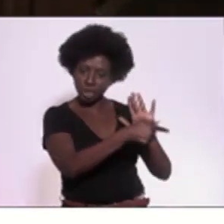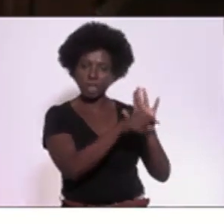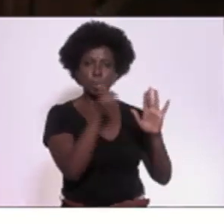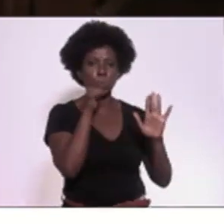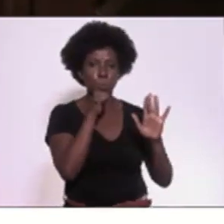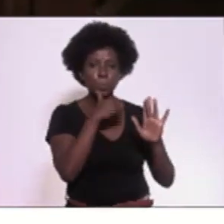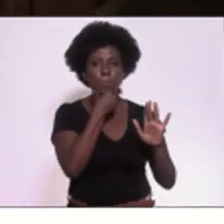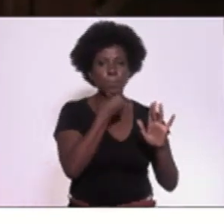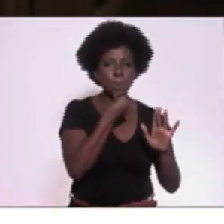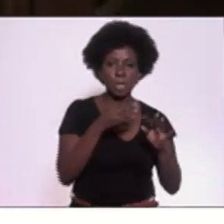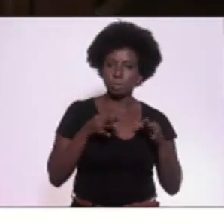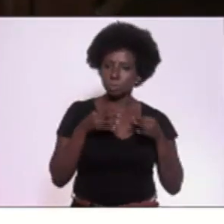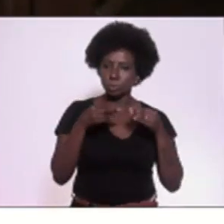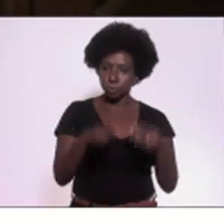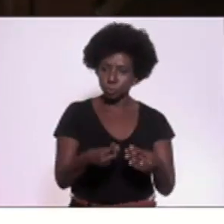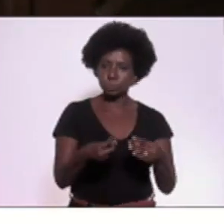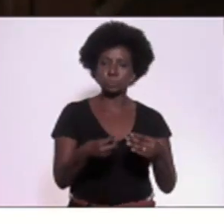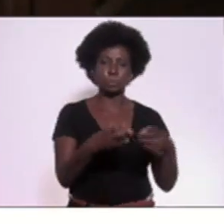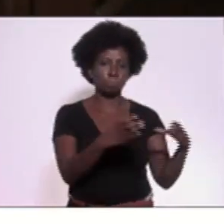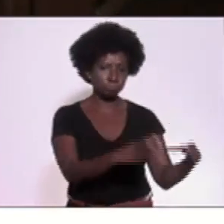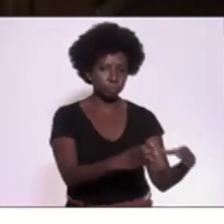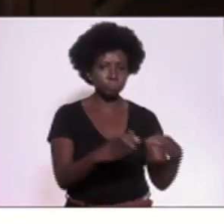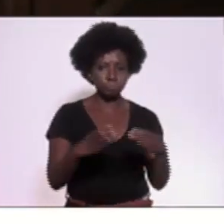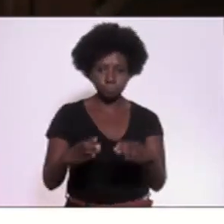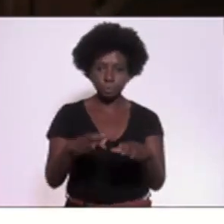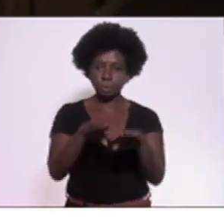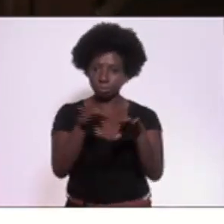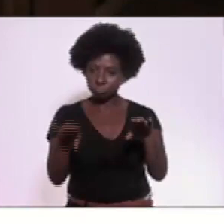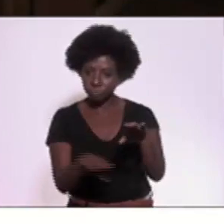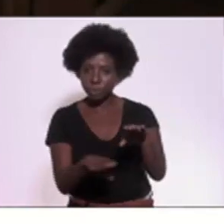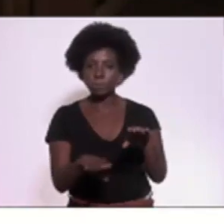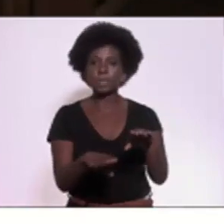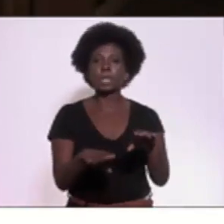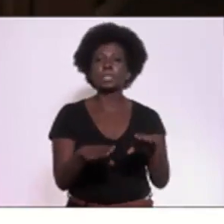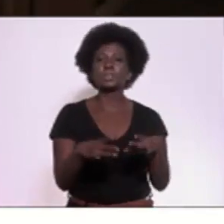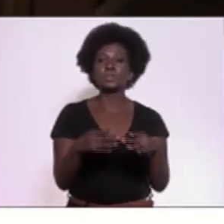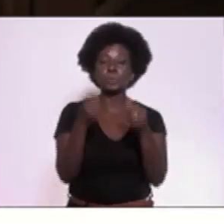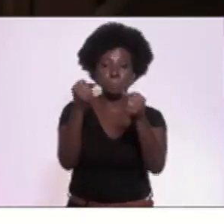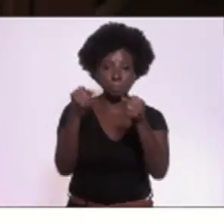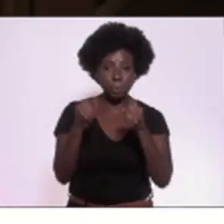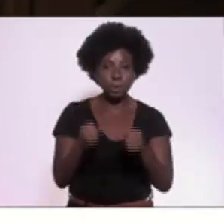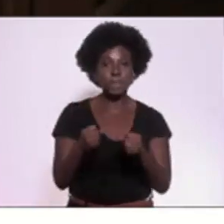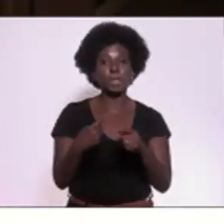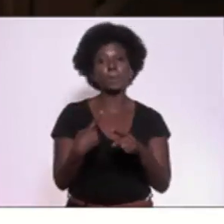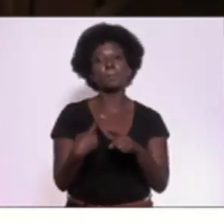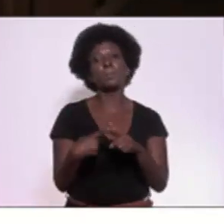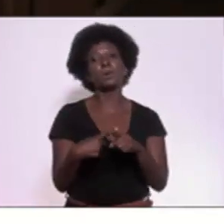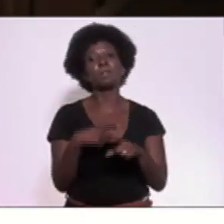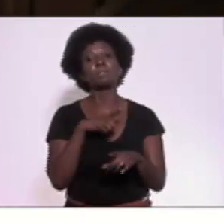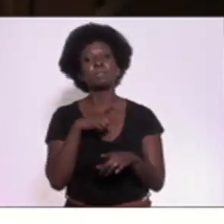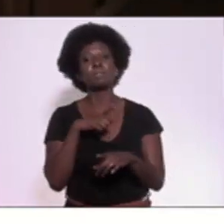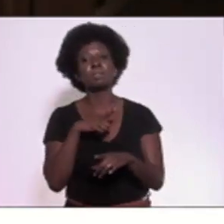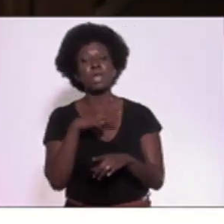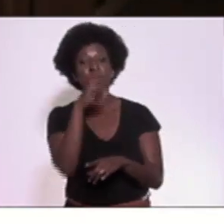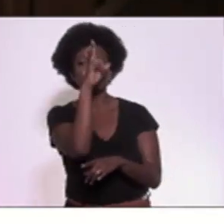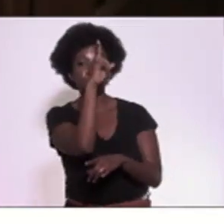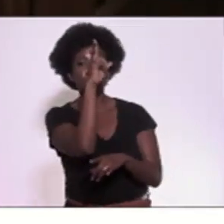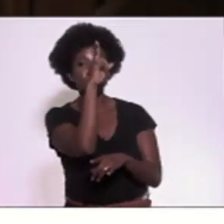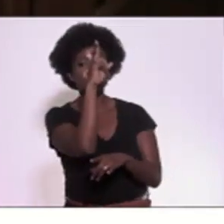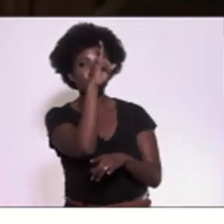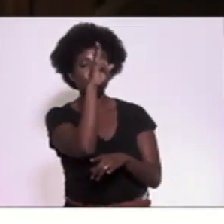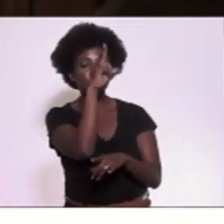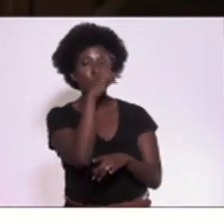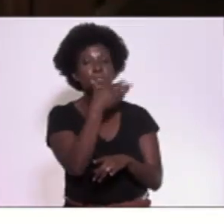ocupemos esses espaços do poder que, historicamente dominados por homens brancos de uma elite política